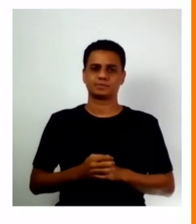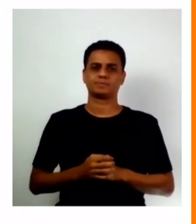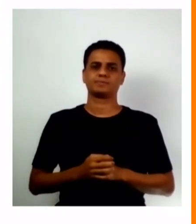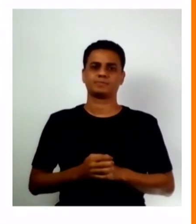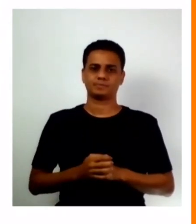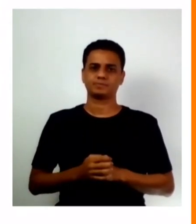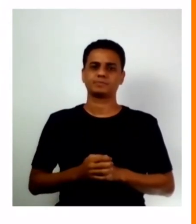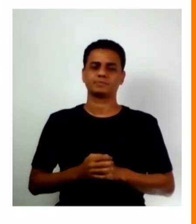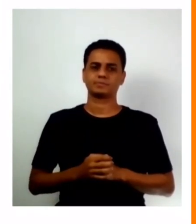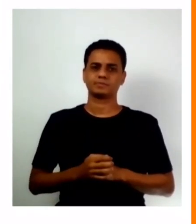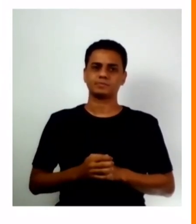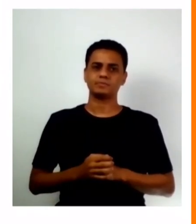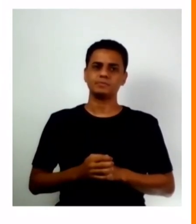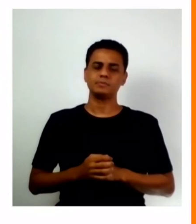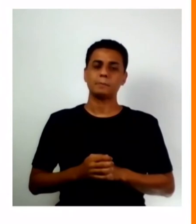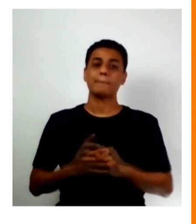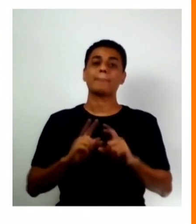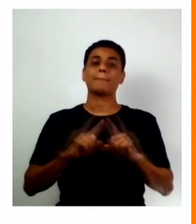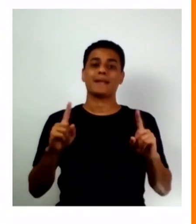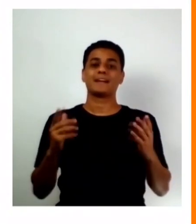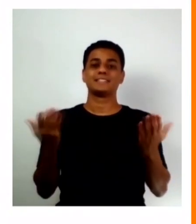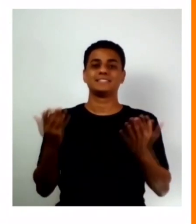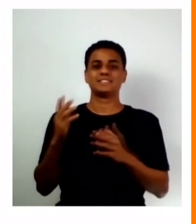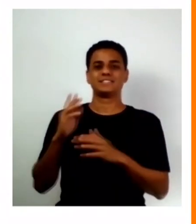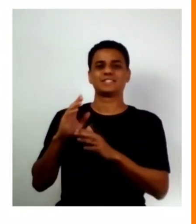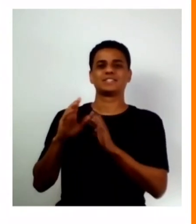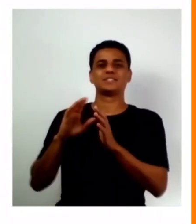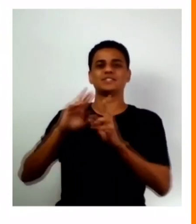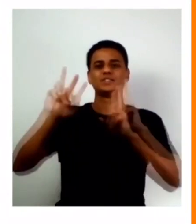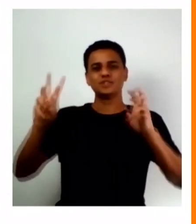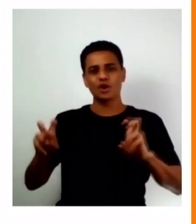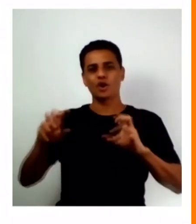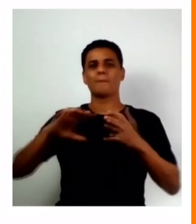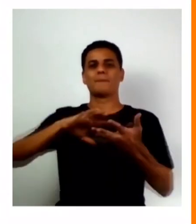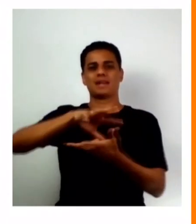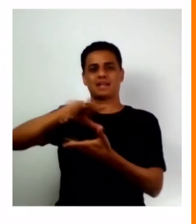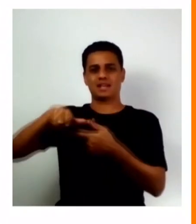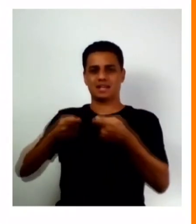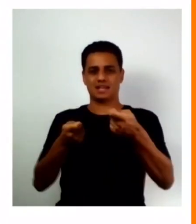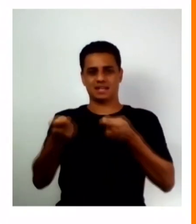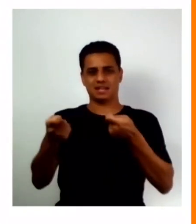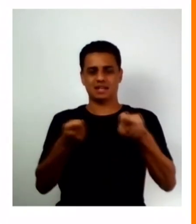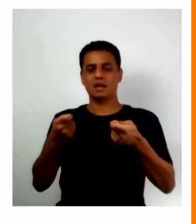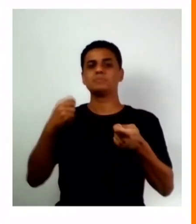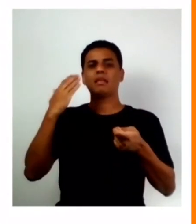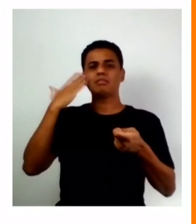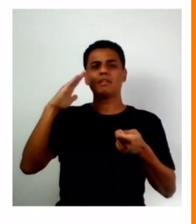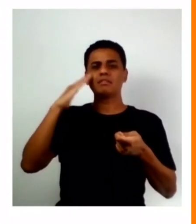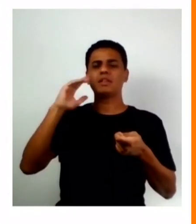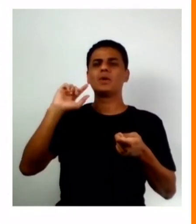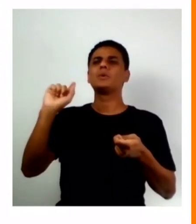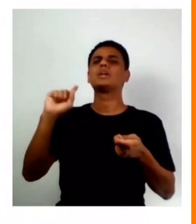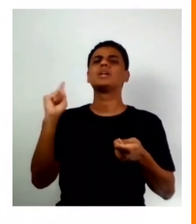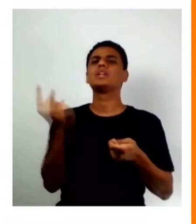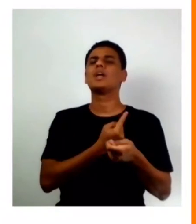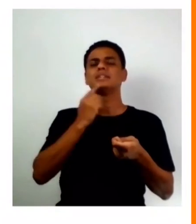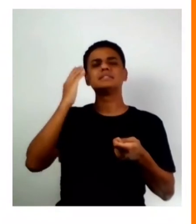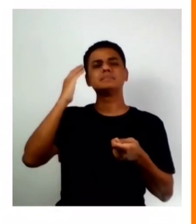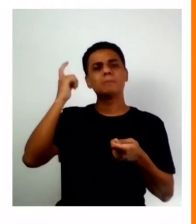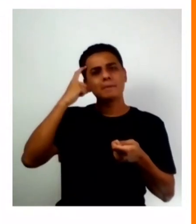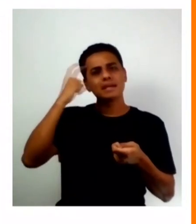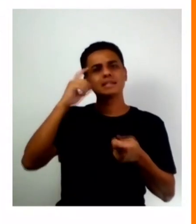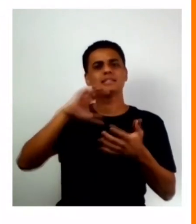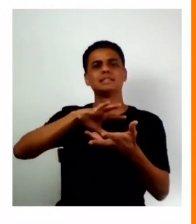agora que se fala de sostenibilidade, também temos de pensar que entendemos por sostenibilidade cultural. Por o que eu disse na